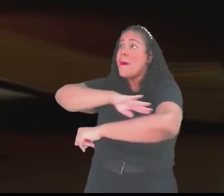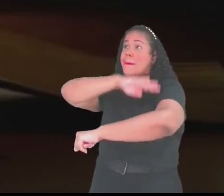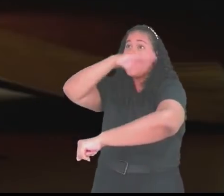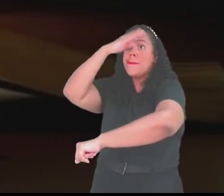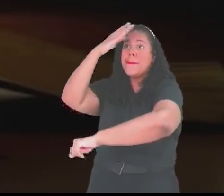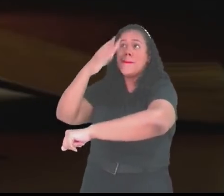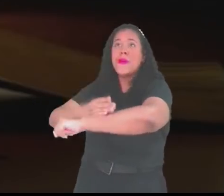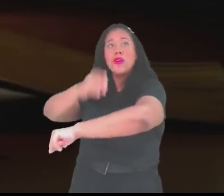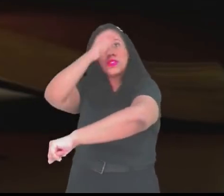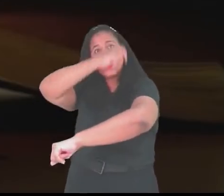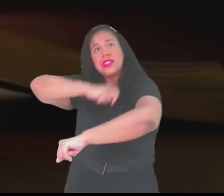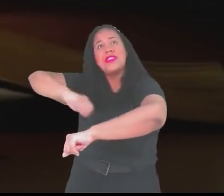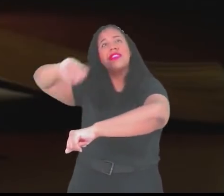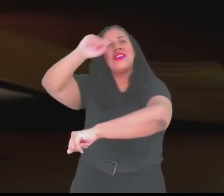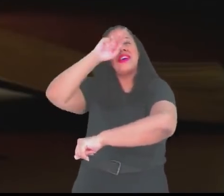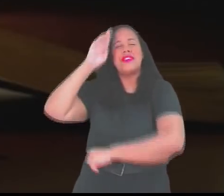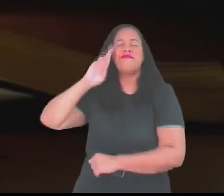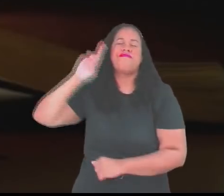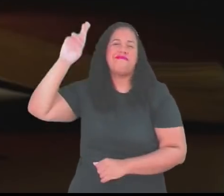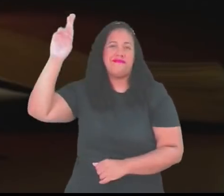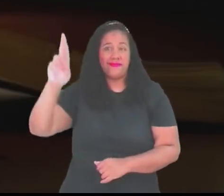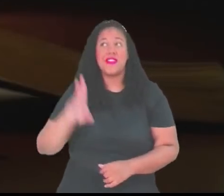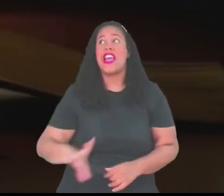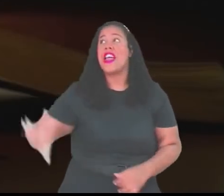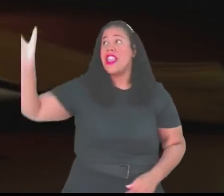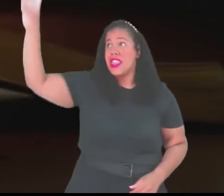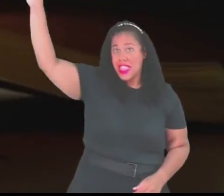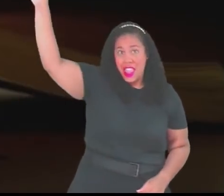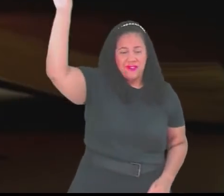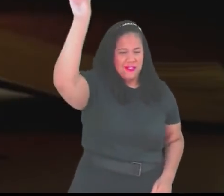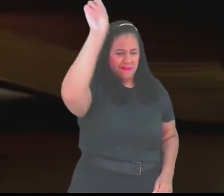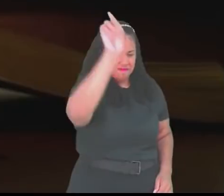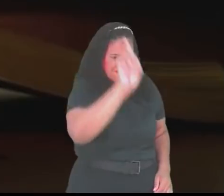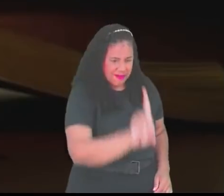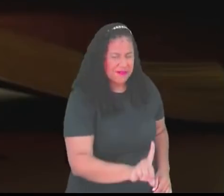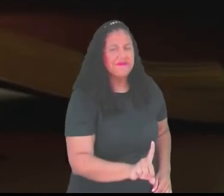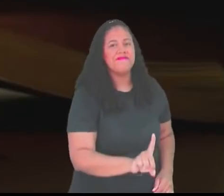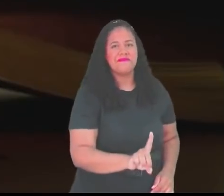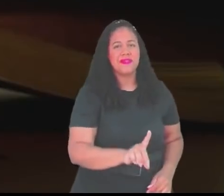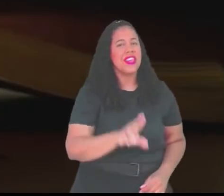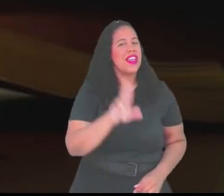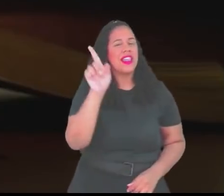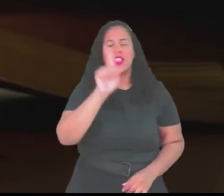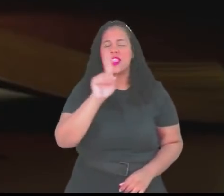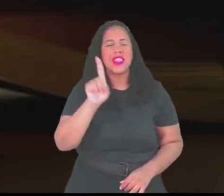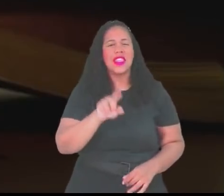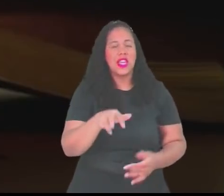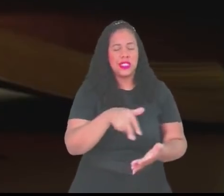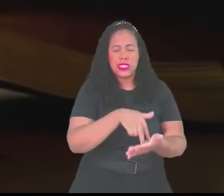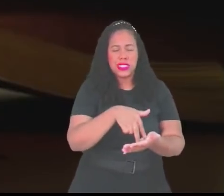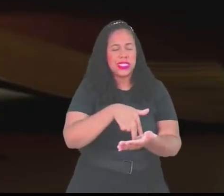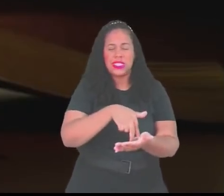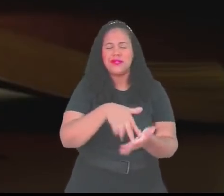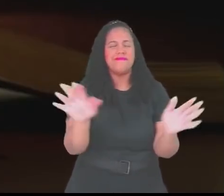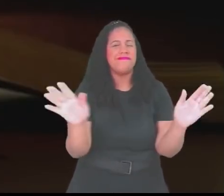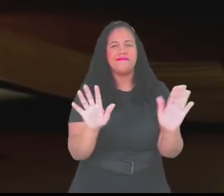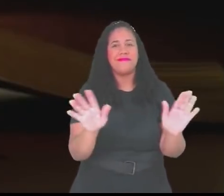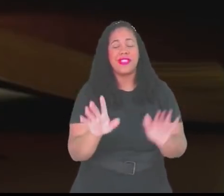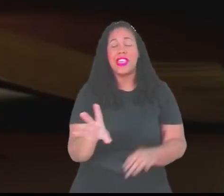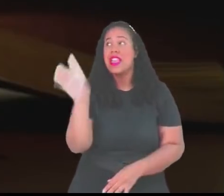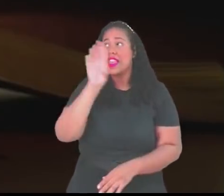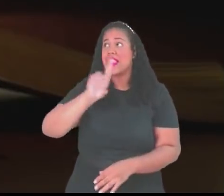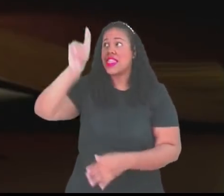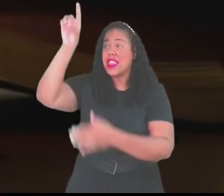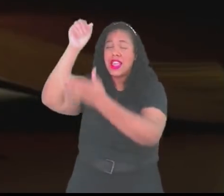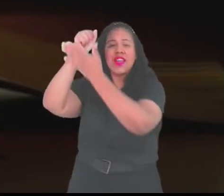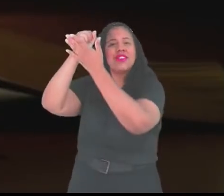Altíssimo. Deus está no meio dela, não se abalará. Deus a